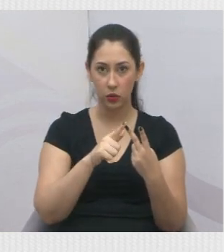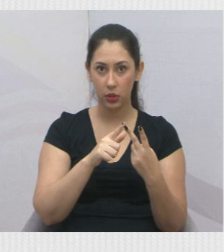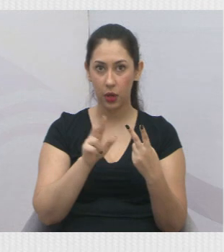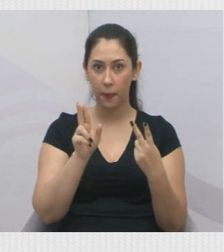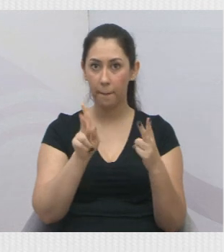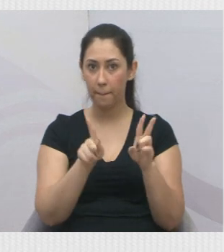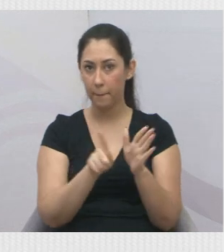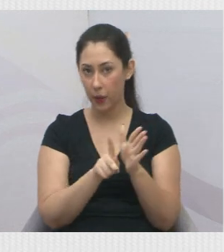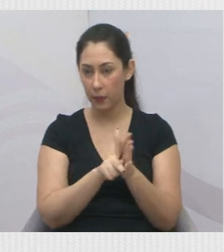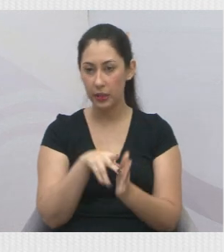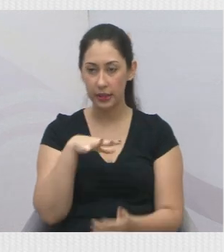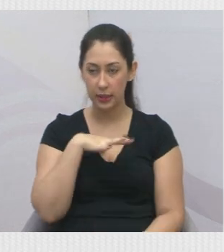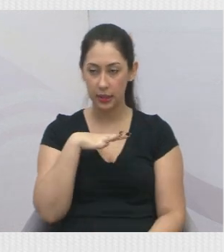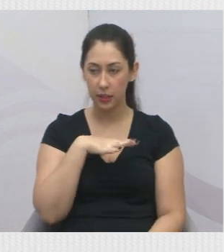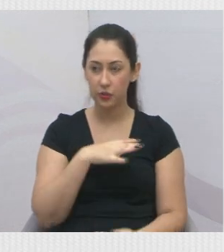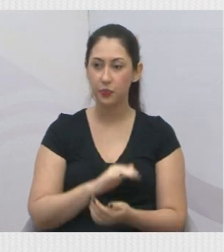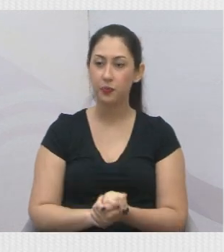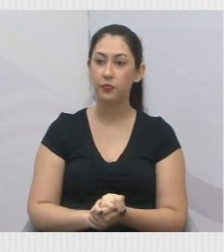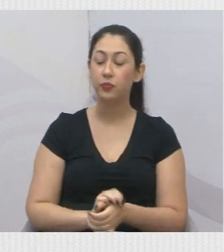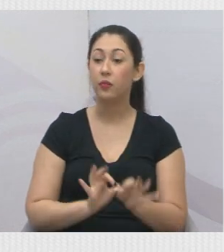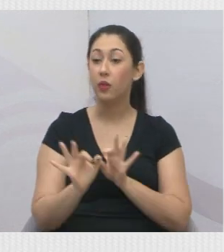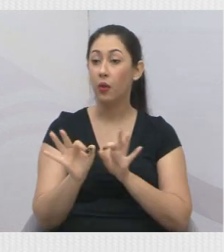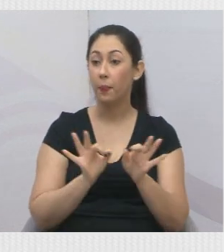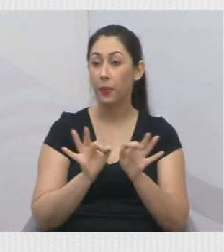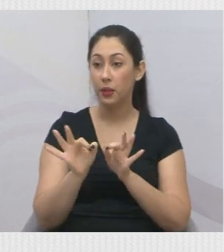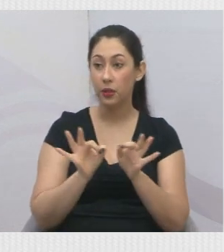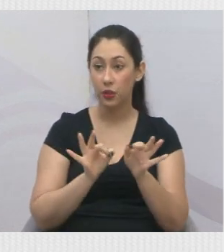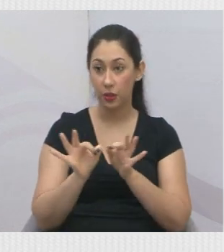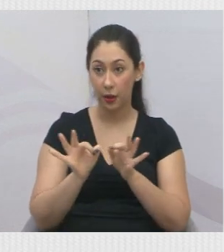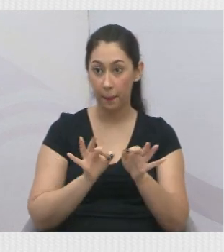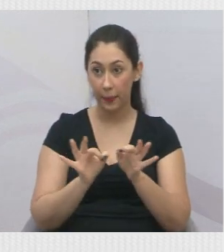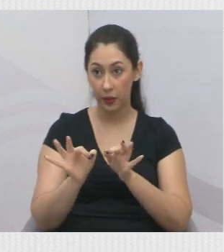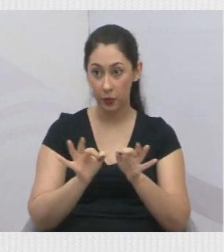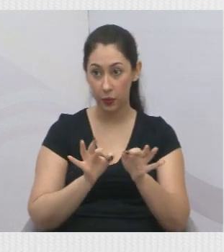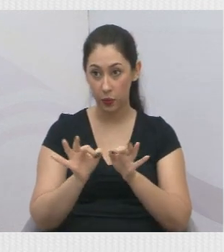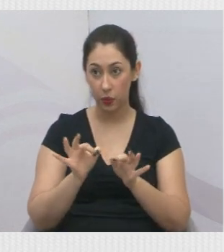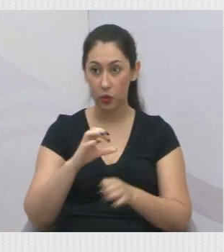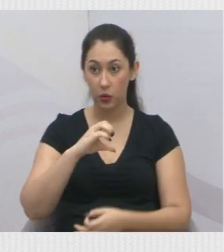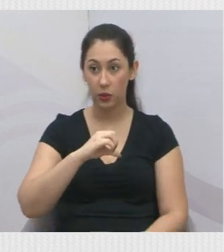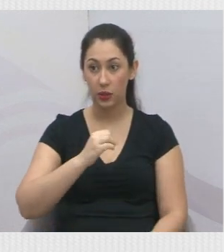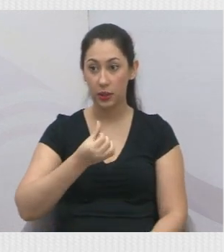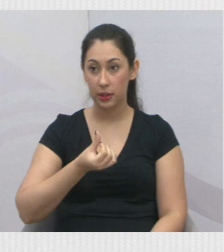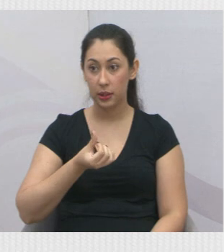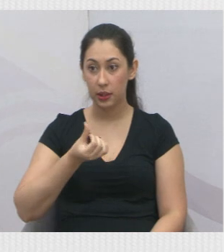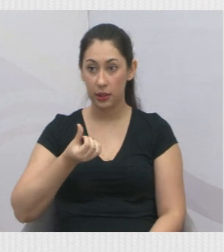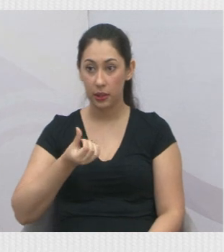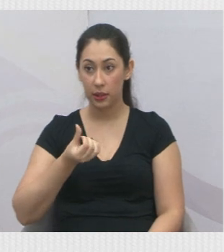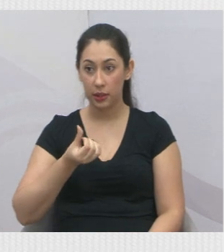Aqui temos o montante previsto no orçamento em 2021 de